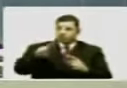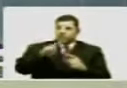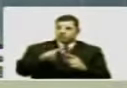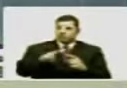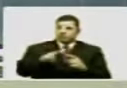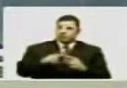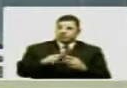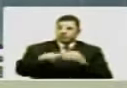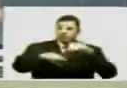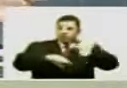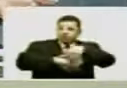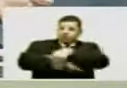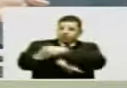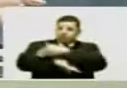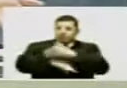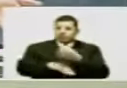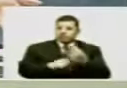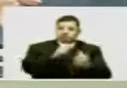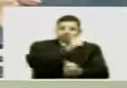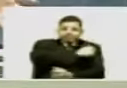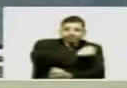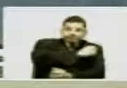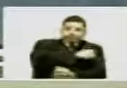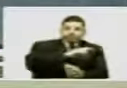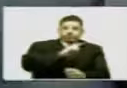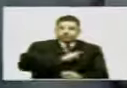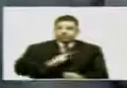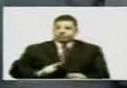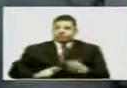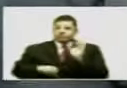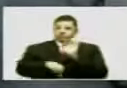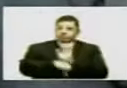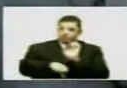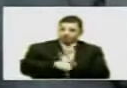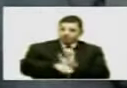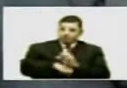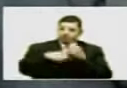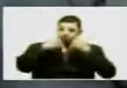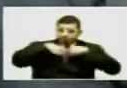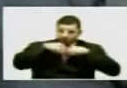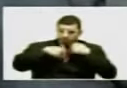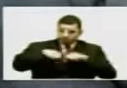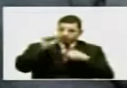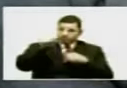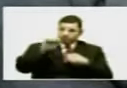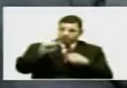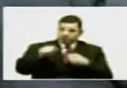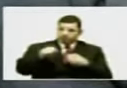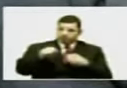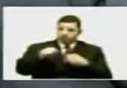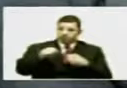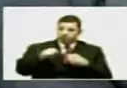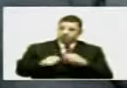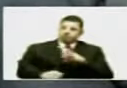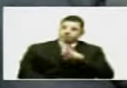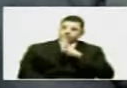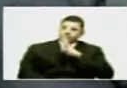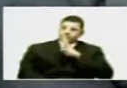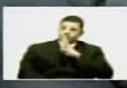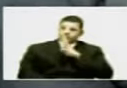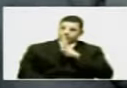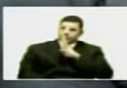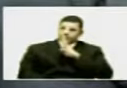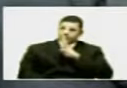faixa da esquerda. Portanto, o governo do estado precisa